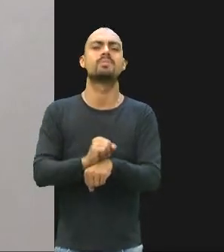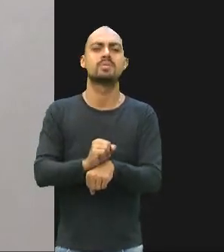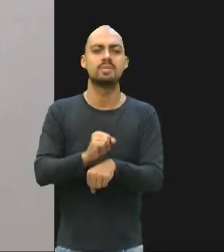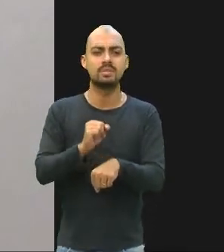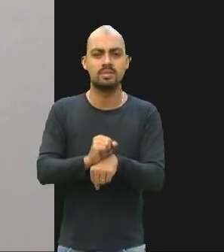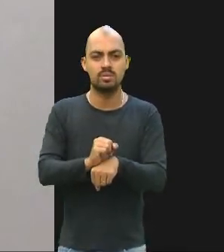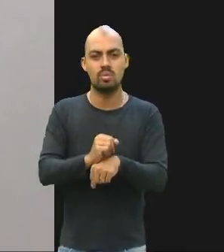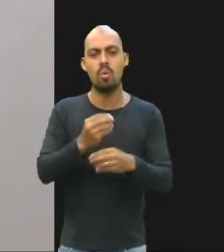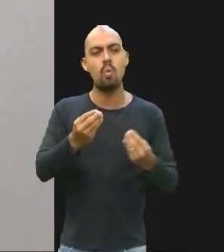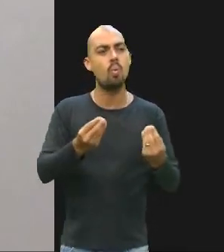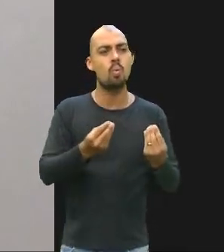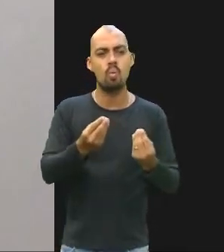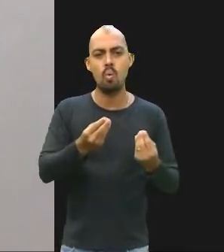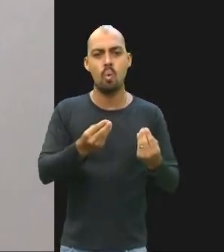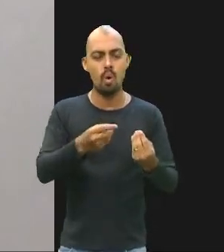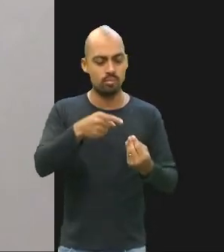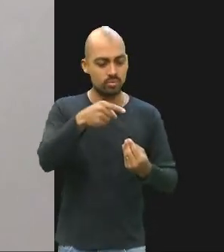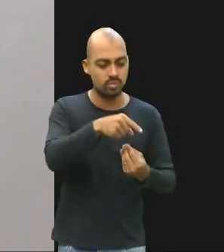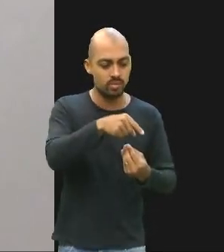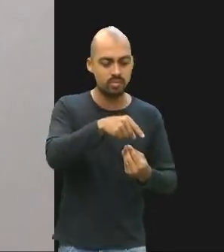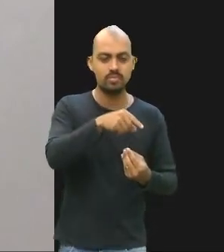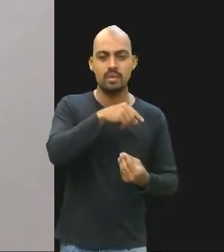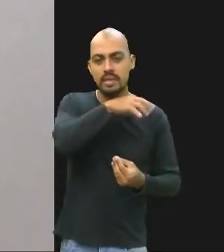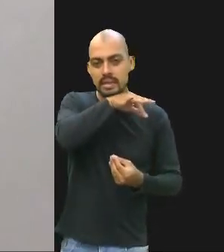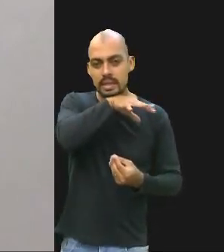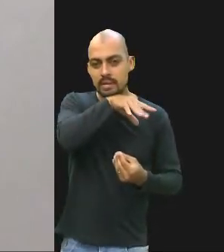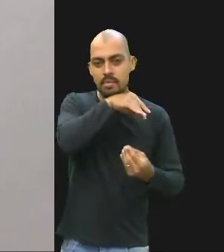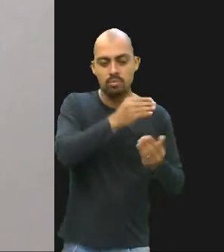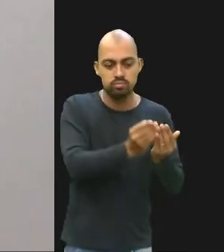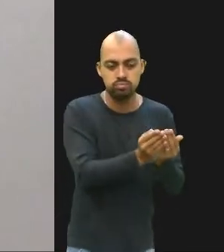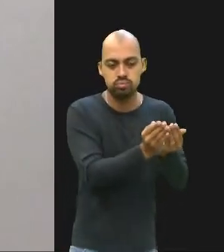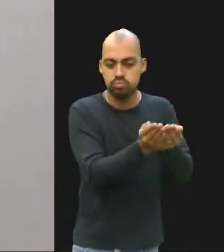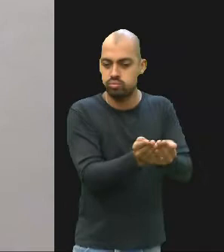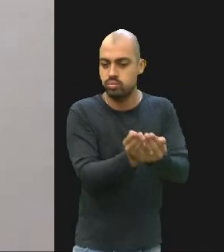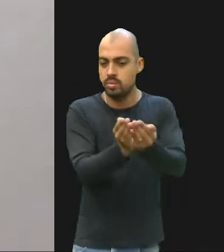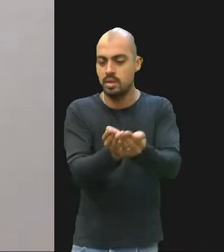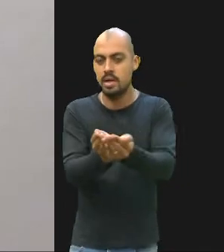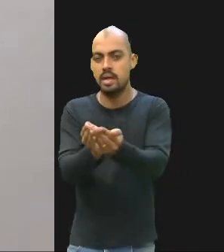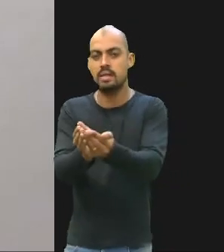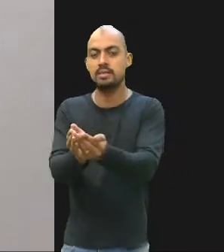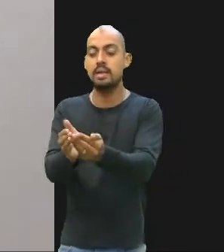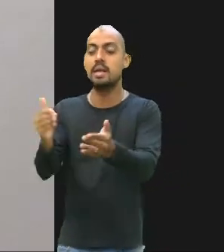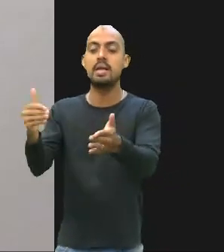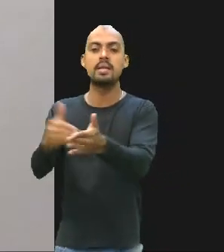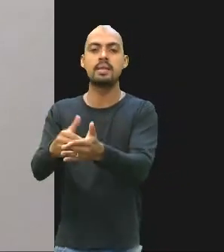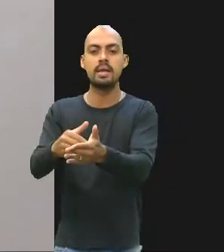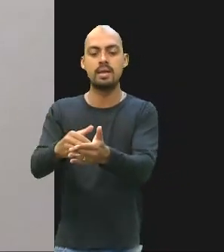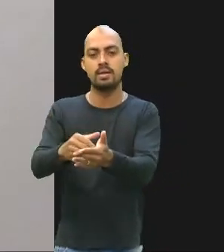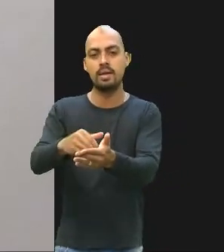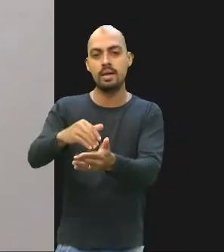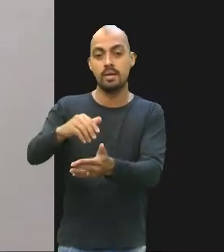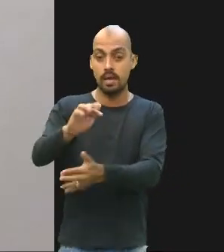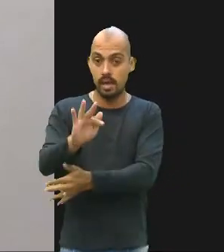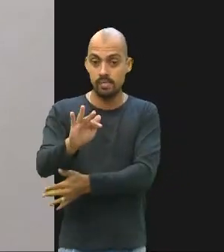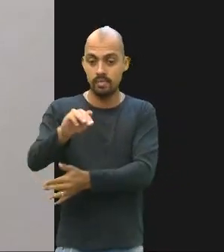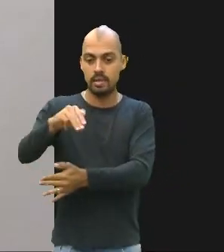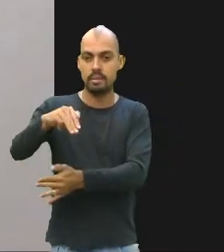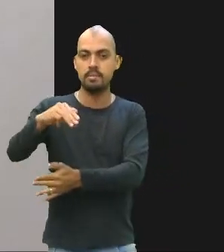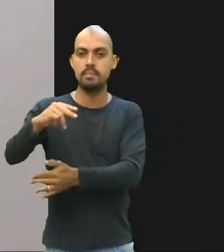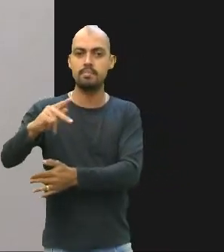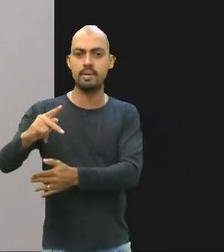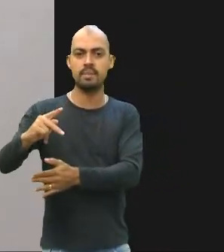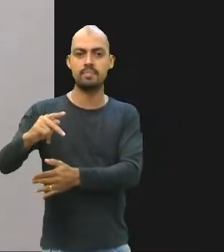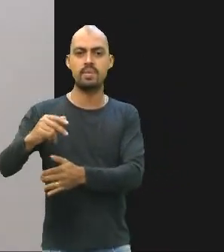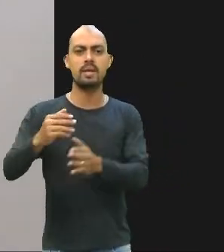o deslocamento para como poderia levar esse animal até a UFMT ou até o país. E a